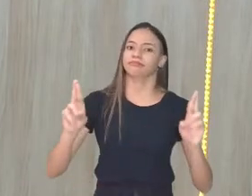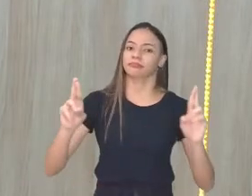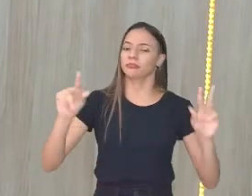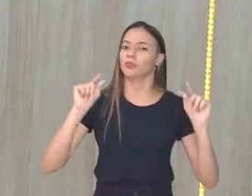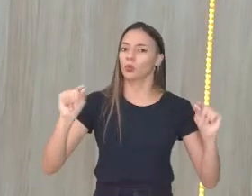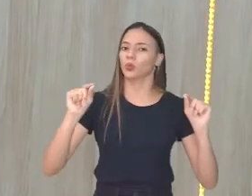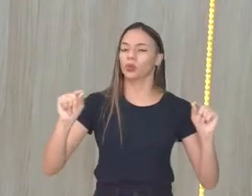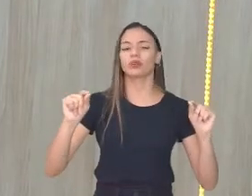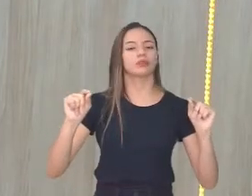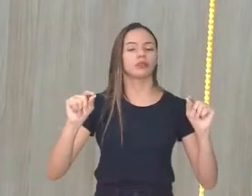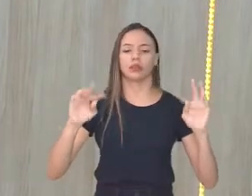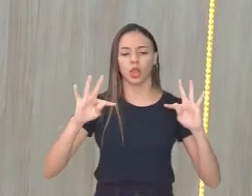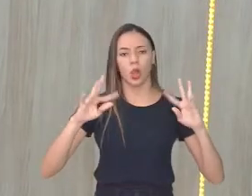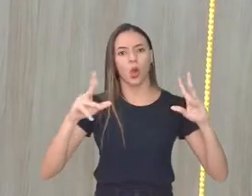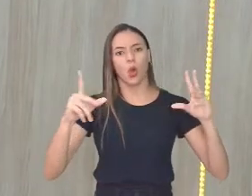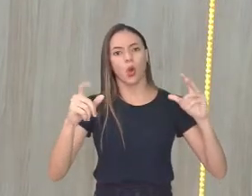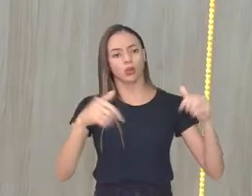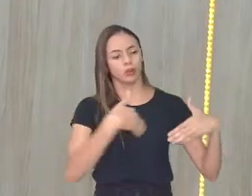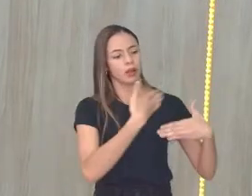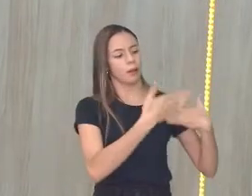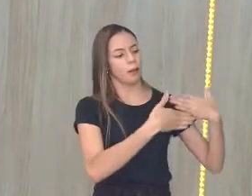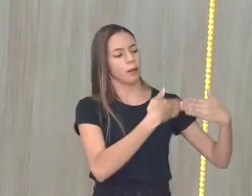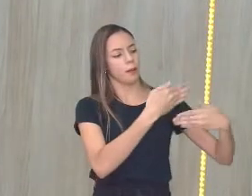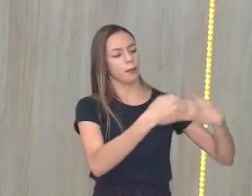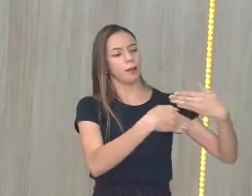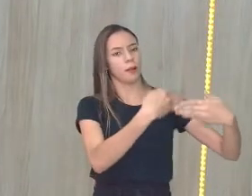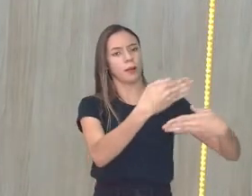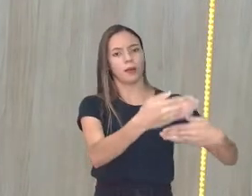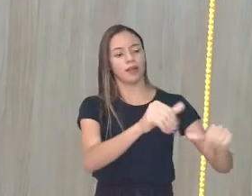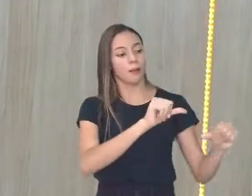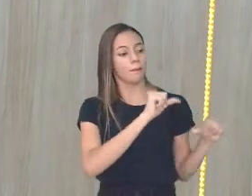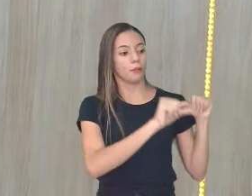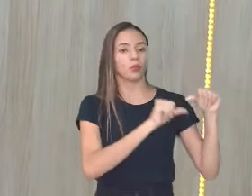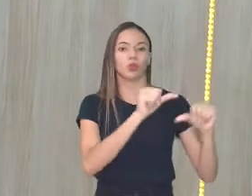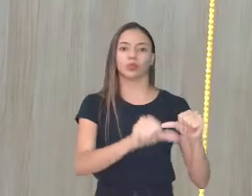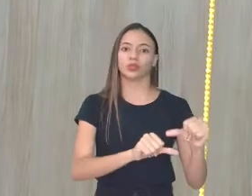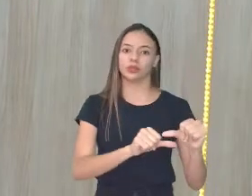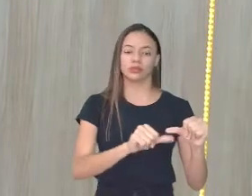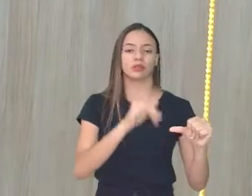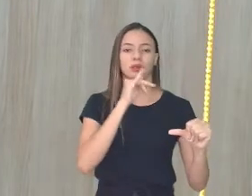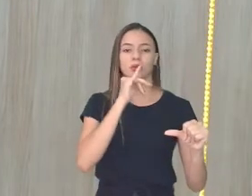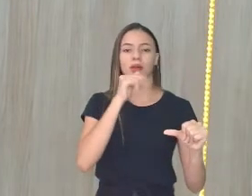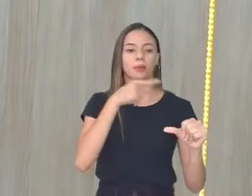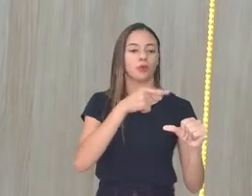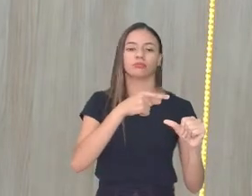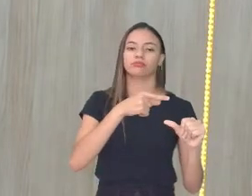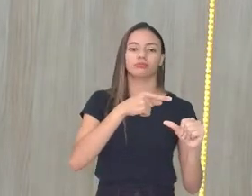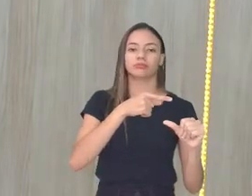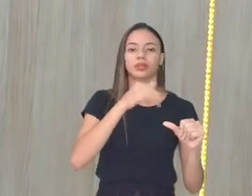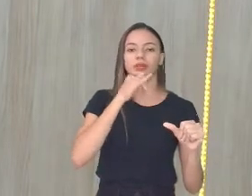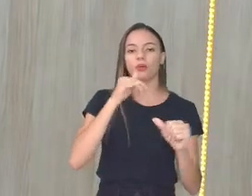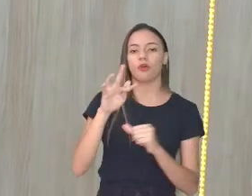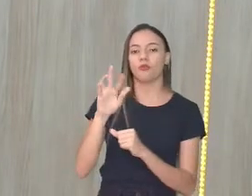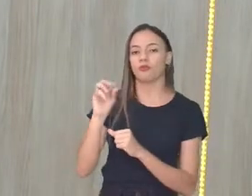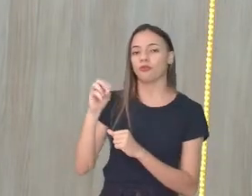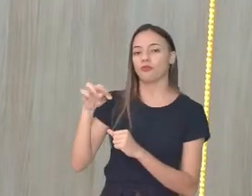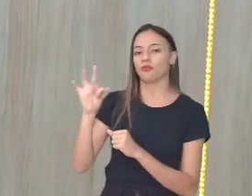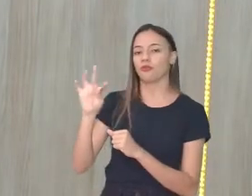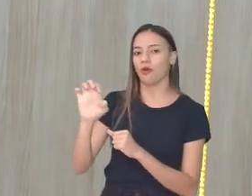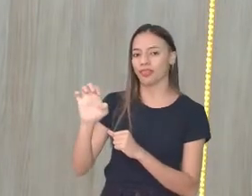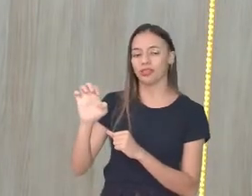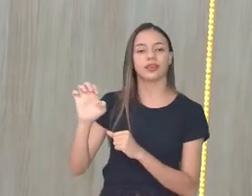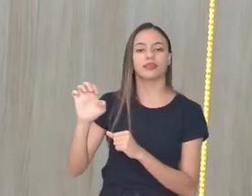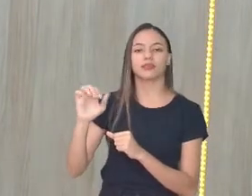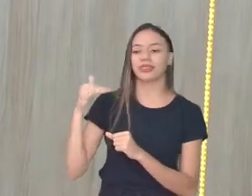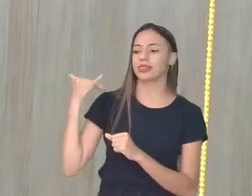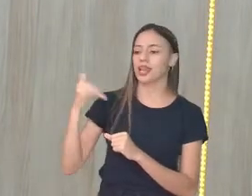inclusive, né, que com todo esse processo, né, de mudança, né, das fontes de energia, né, para as chamadas energias limpas,